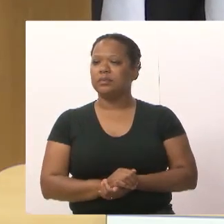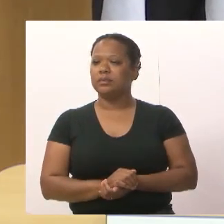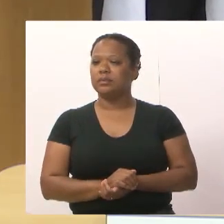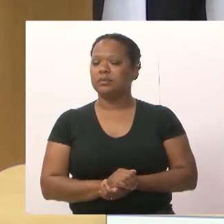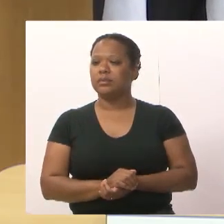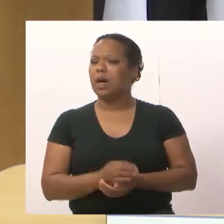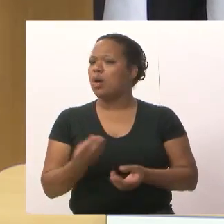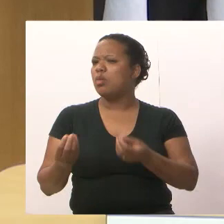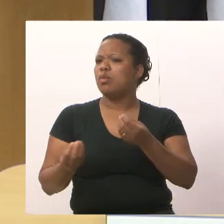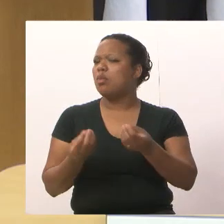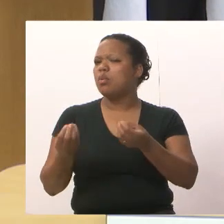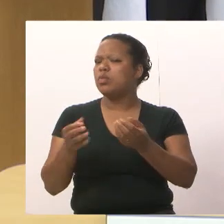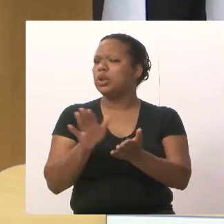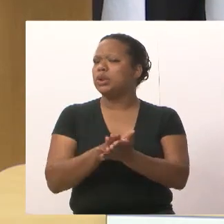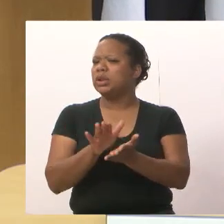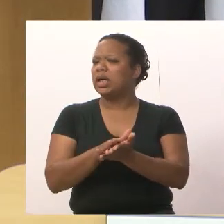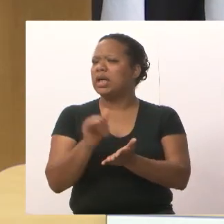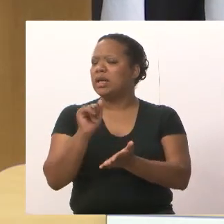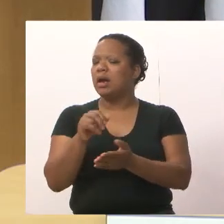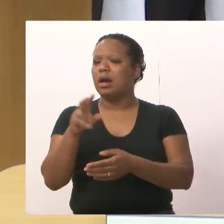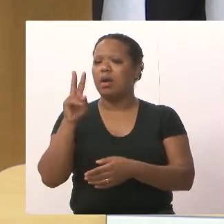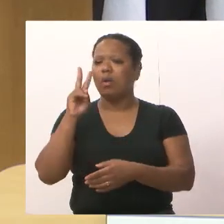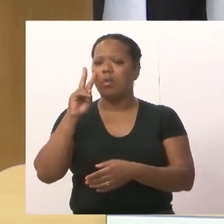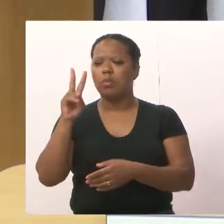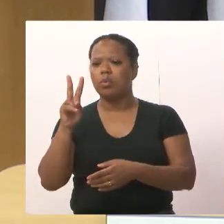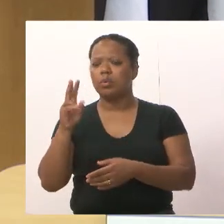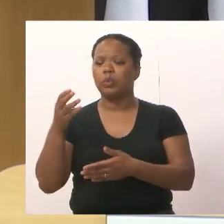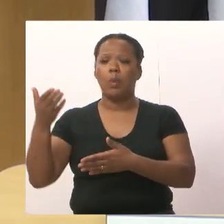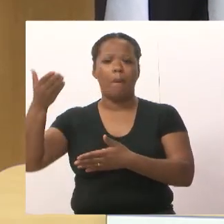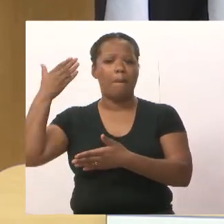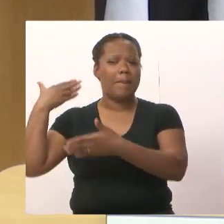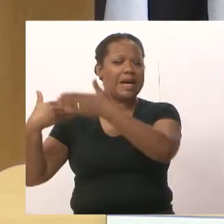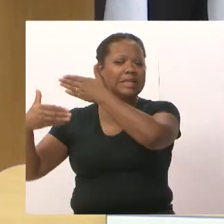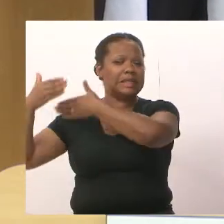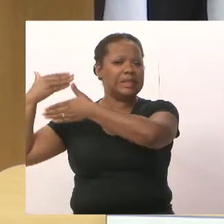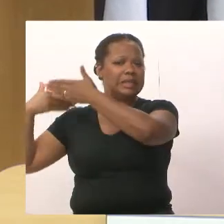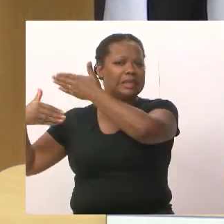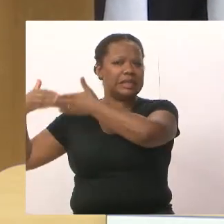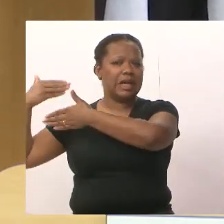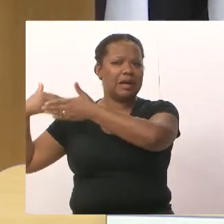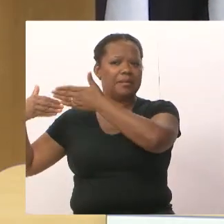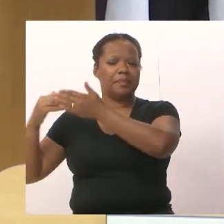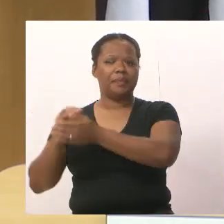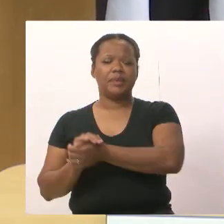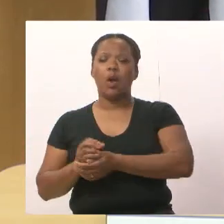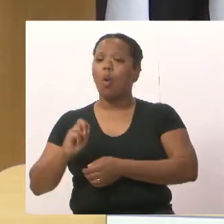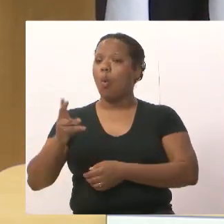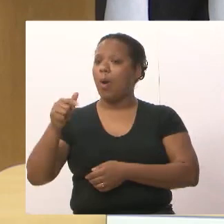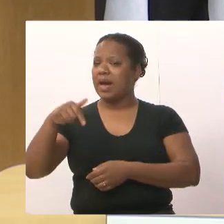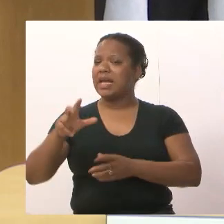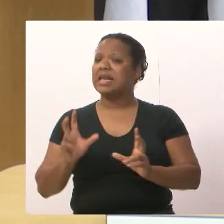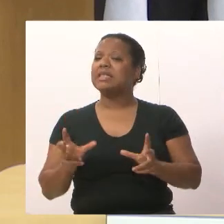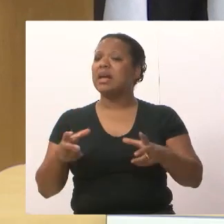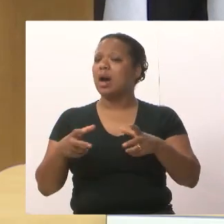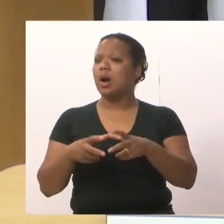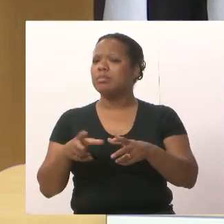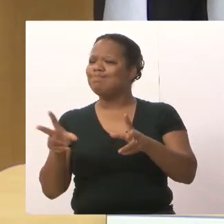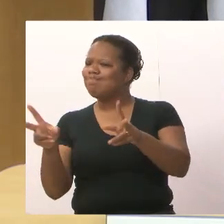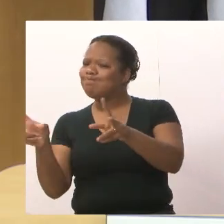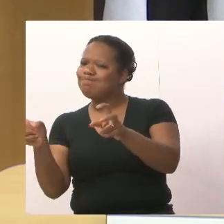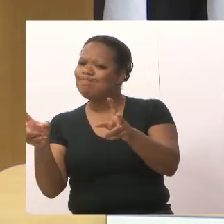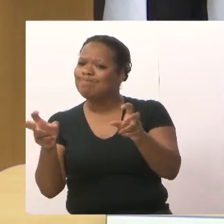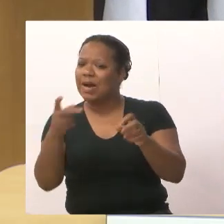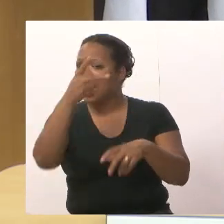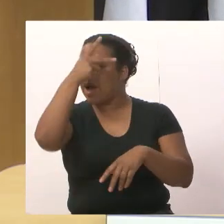Como que Jacareí olhou no passado, ou como que a cidade de Jacareí, ou mesmo essa casa, olhou a população